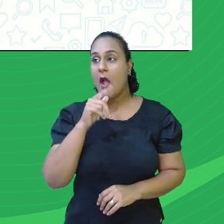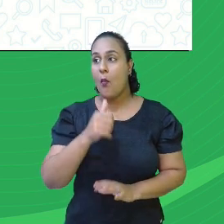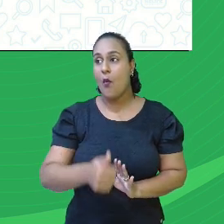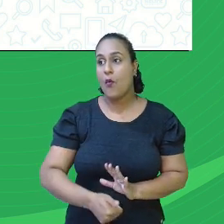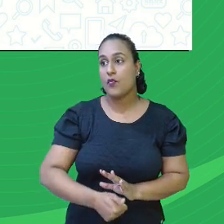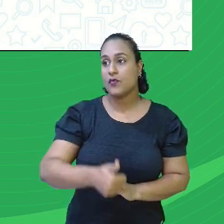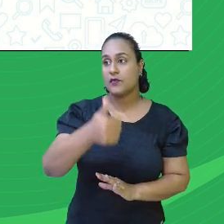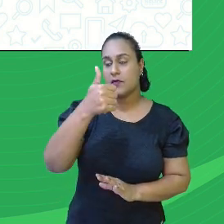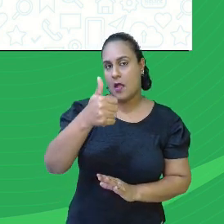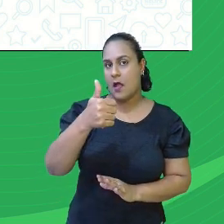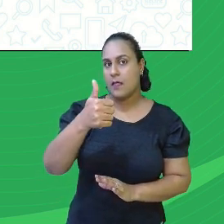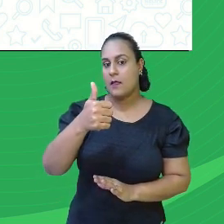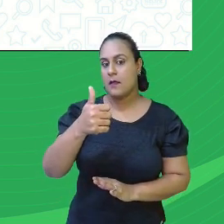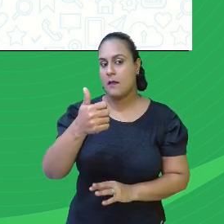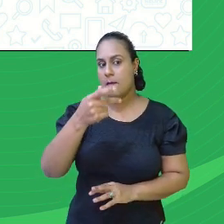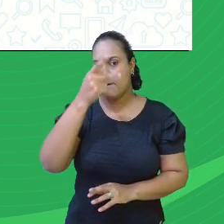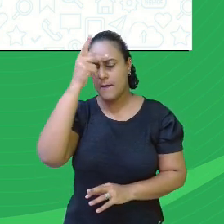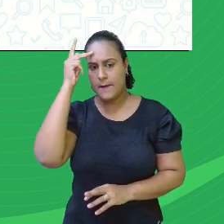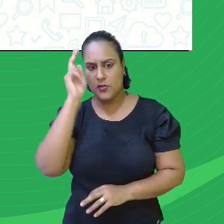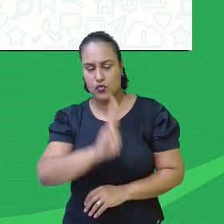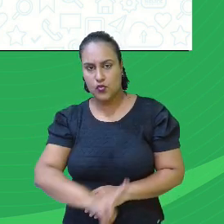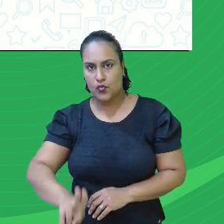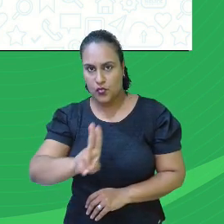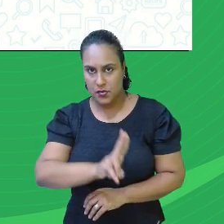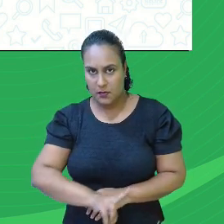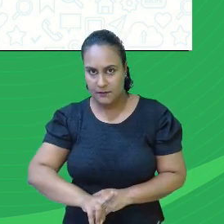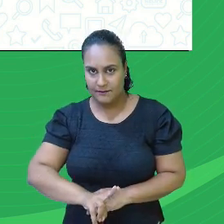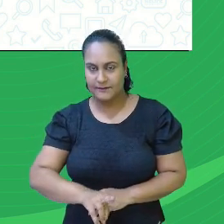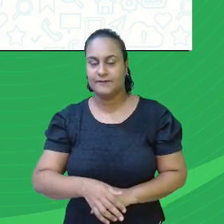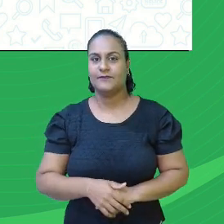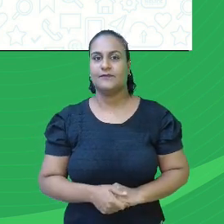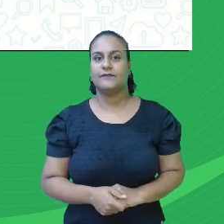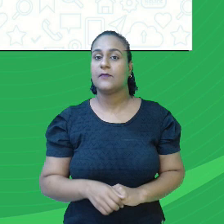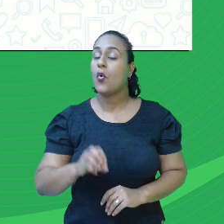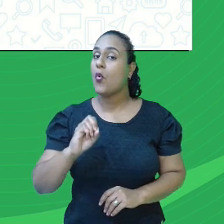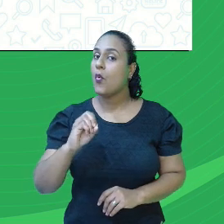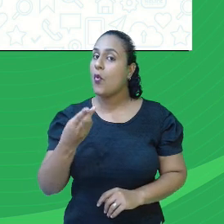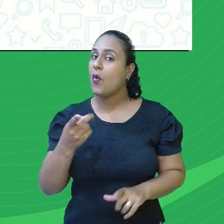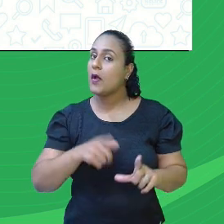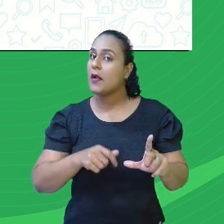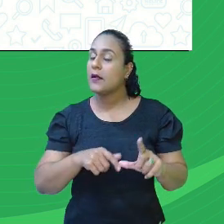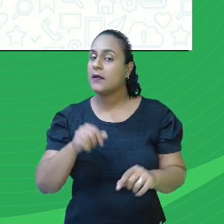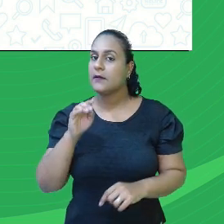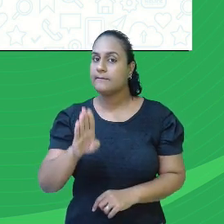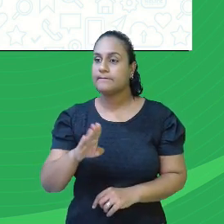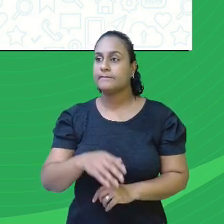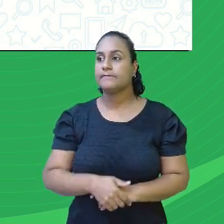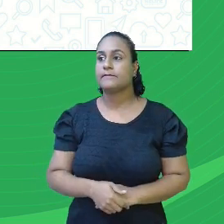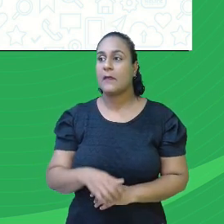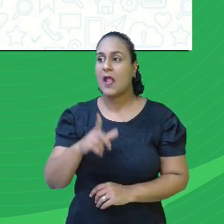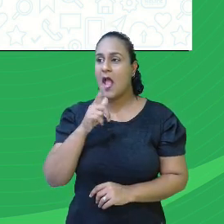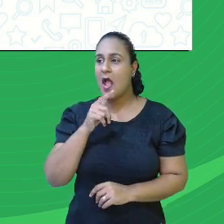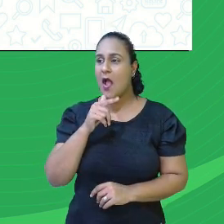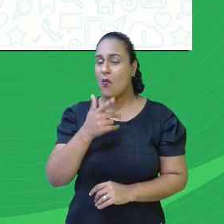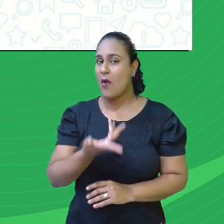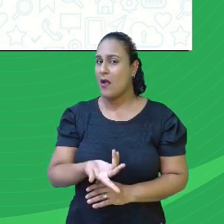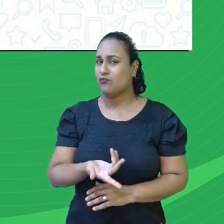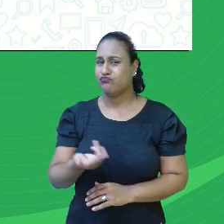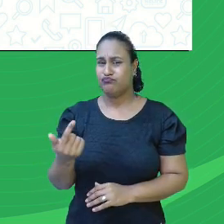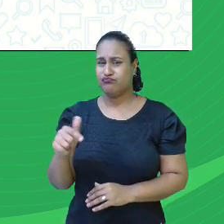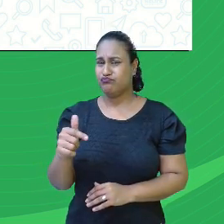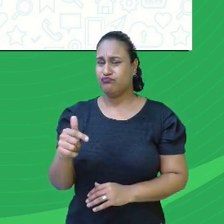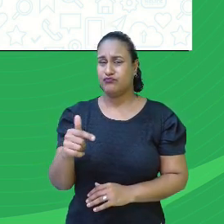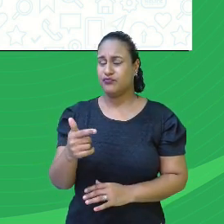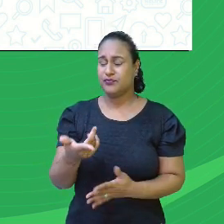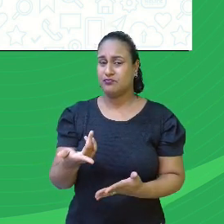de qualidade suficiente para o consumo humano. Ou letra B, é a água que não serve para o